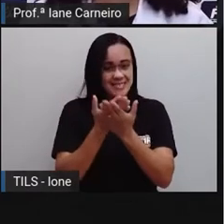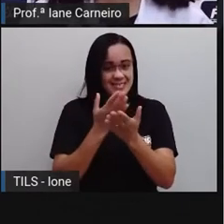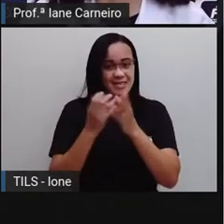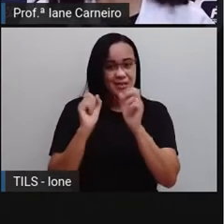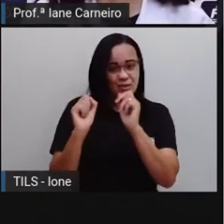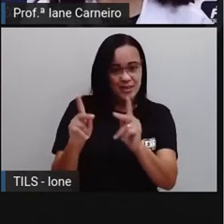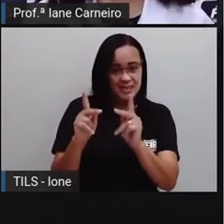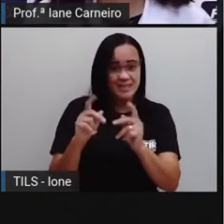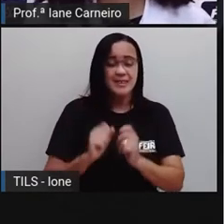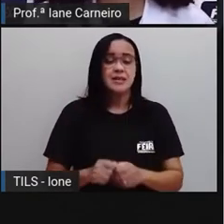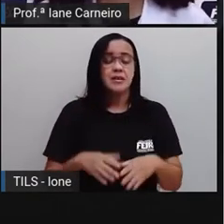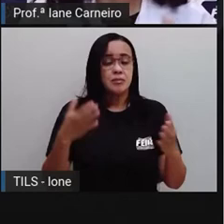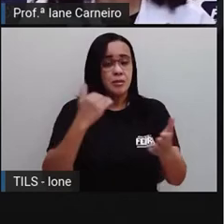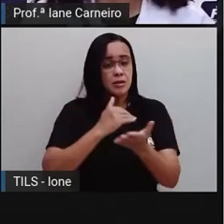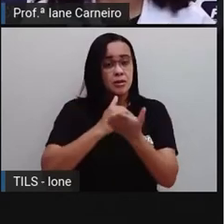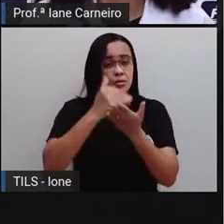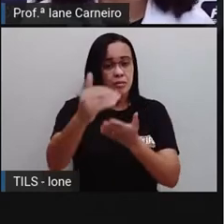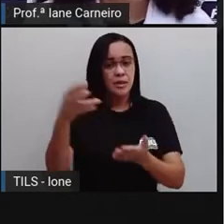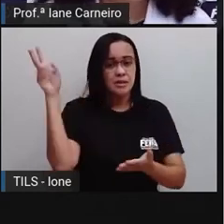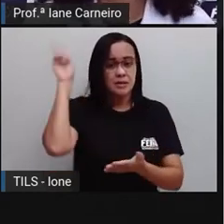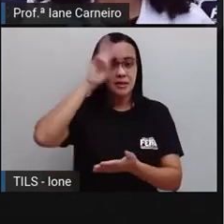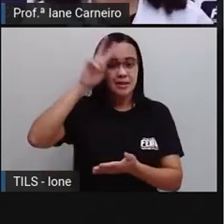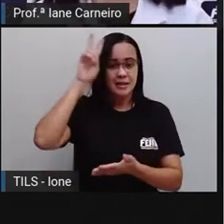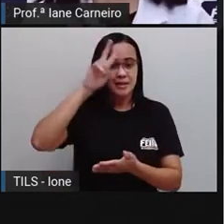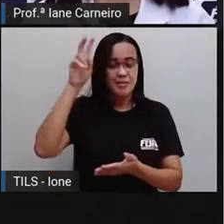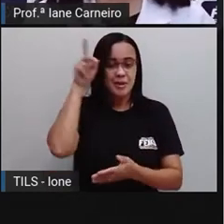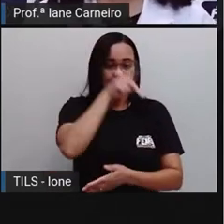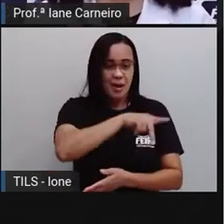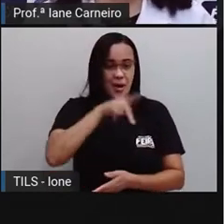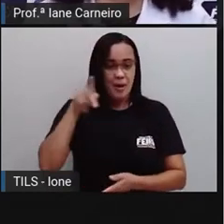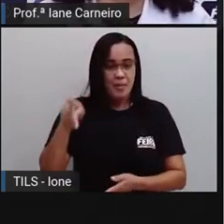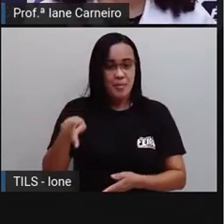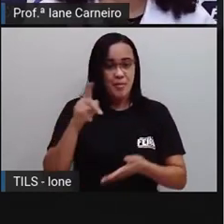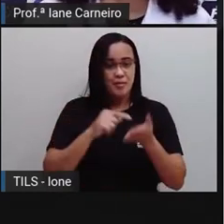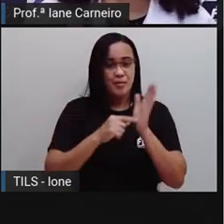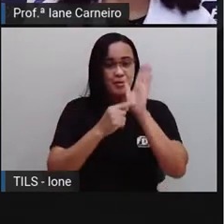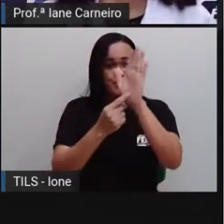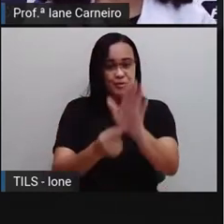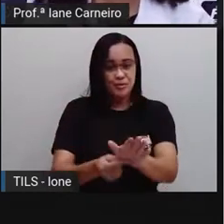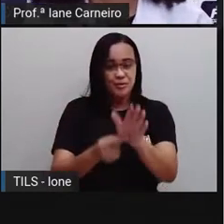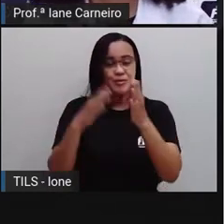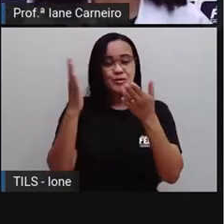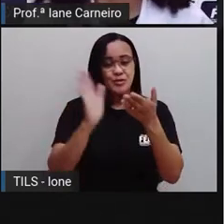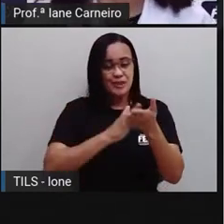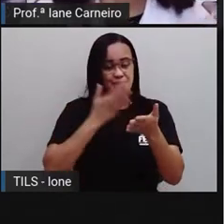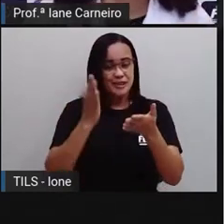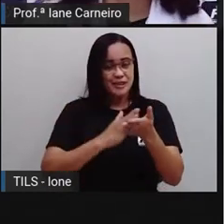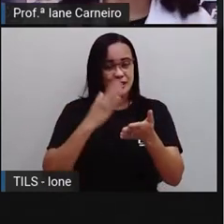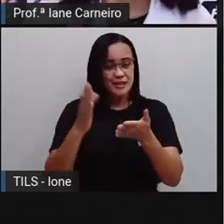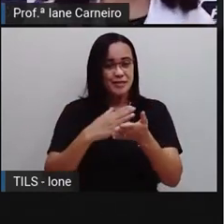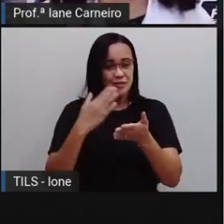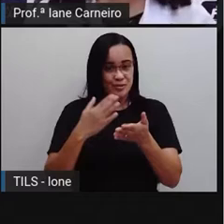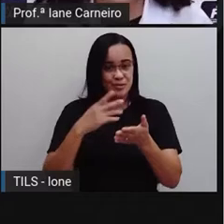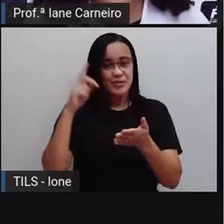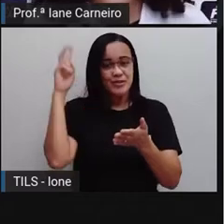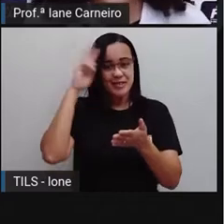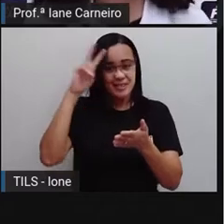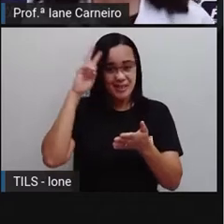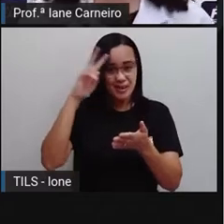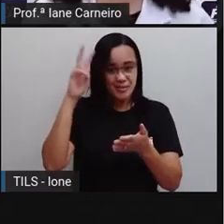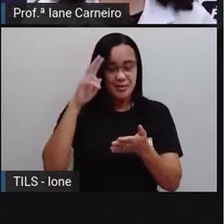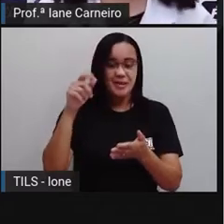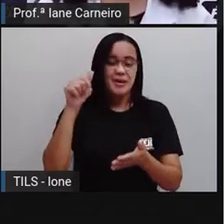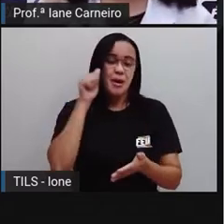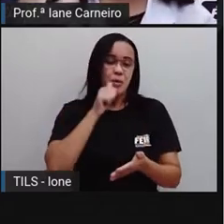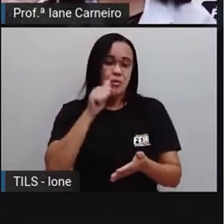começar lembram que a trouxe para vocês aqui veio um livro de Ruth Rocha palavras muitas palavras